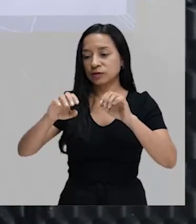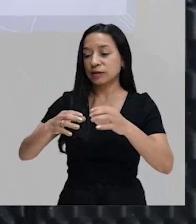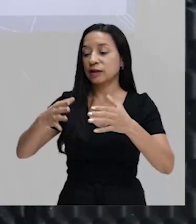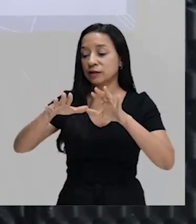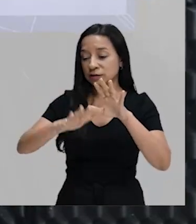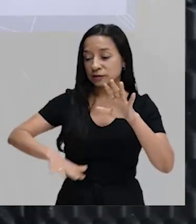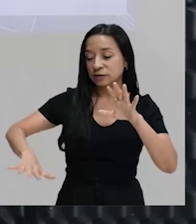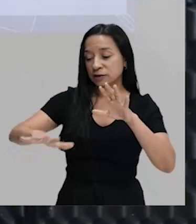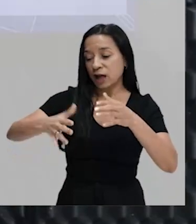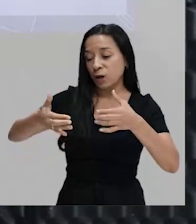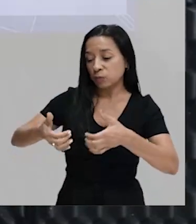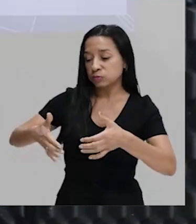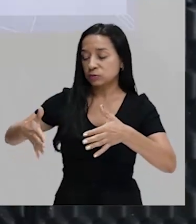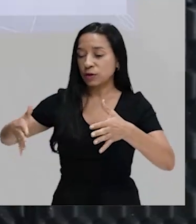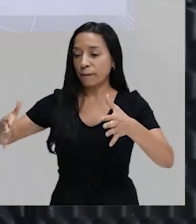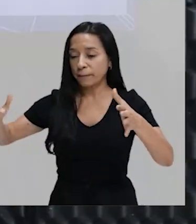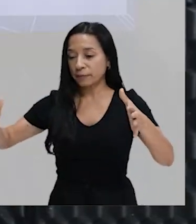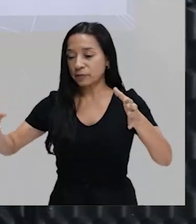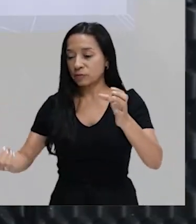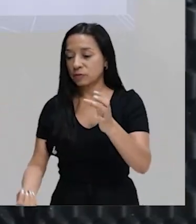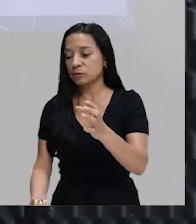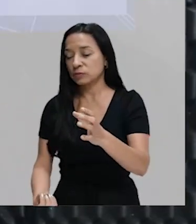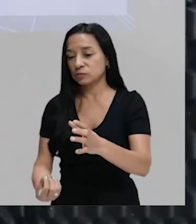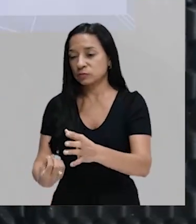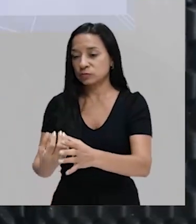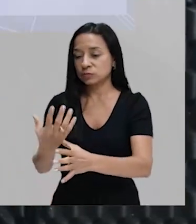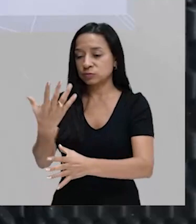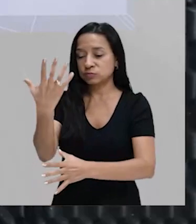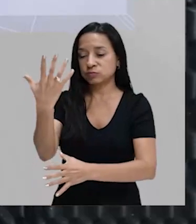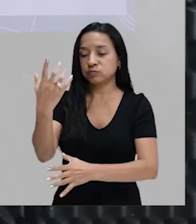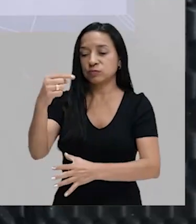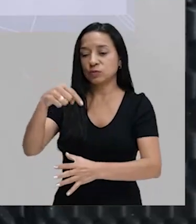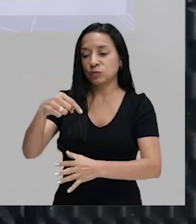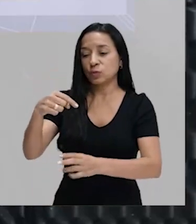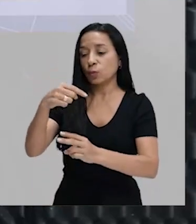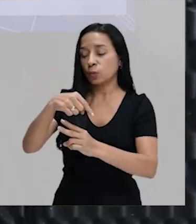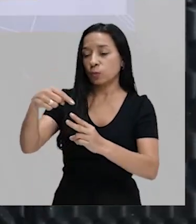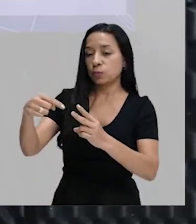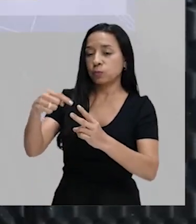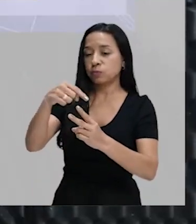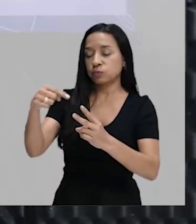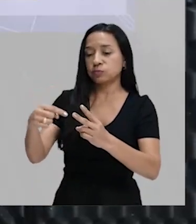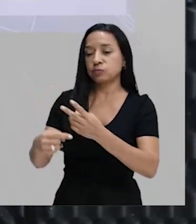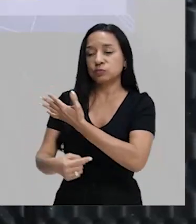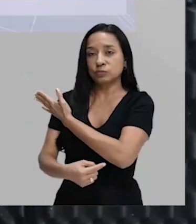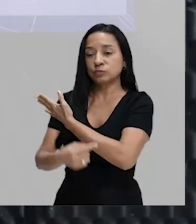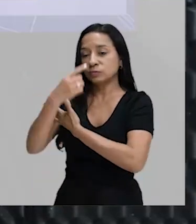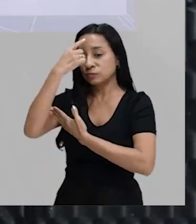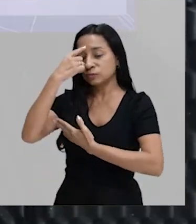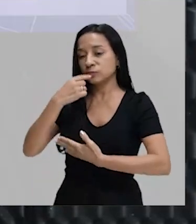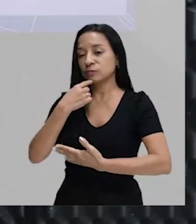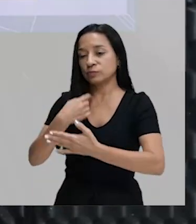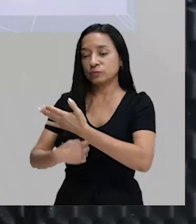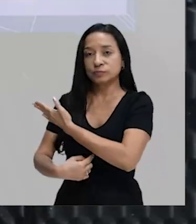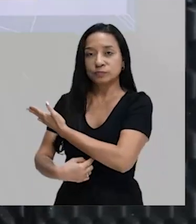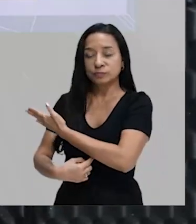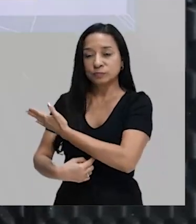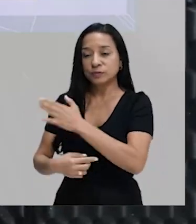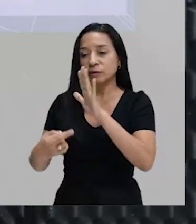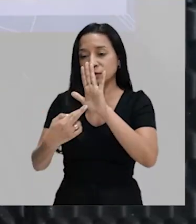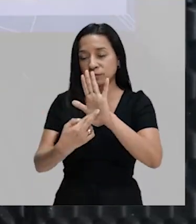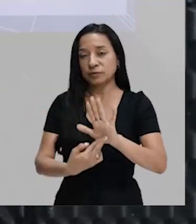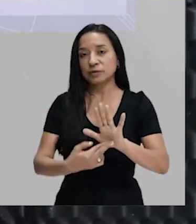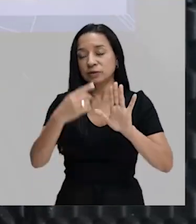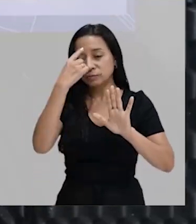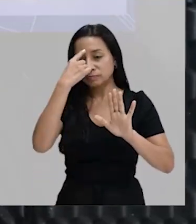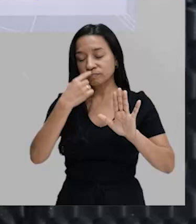dessa branca espuma surgiu Manco Cápac e Mama Oclo, que são esses dois representantes aqui da imagem,